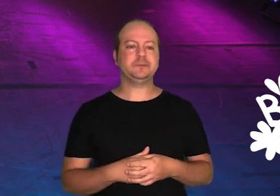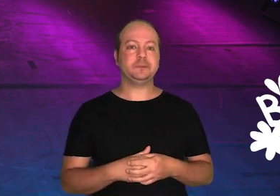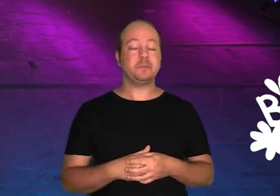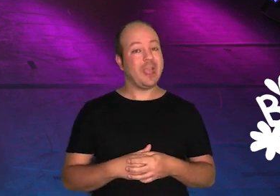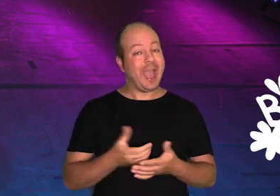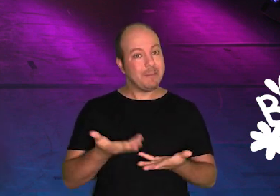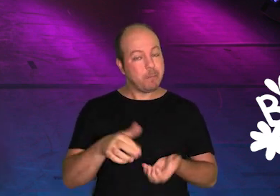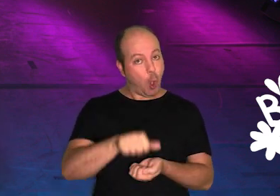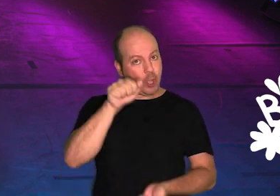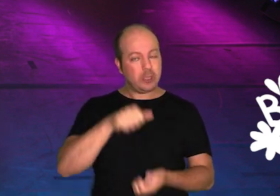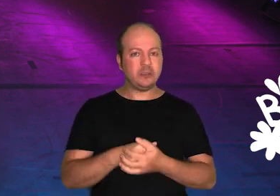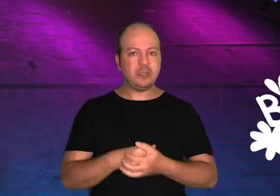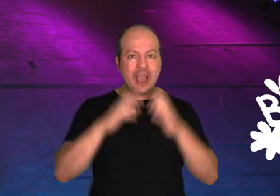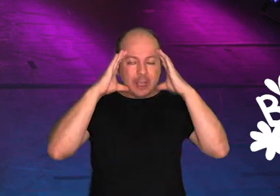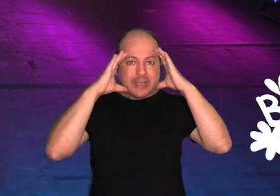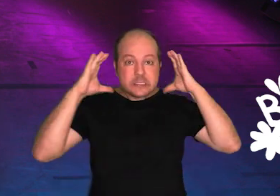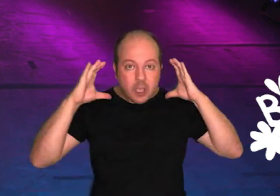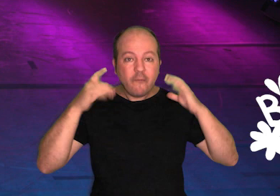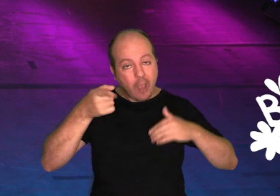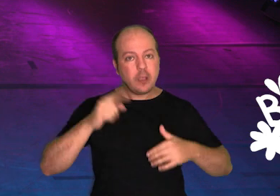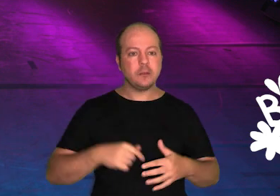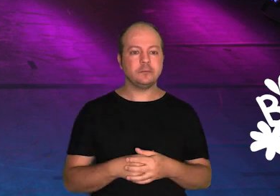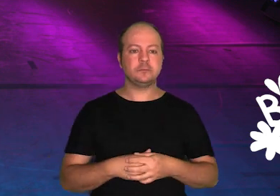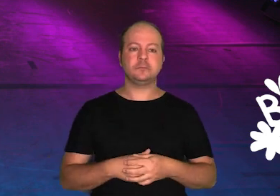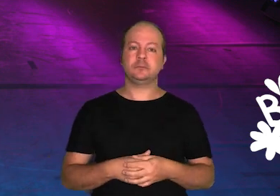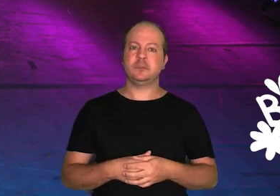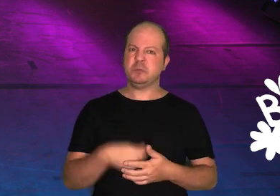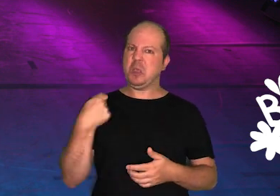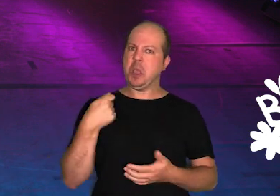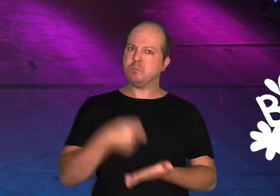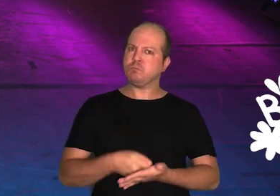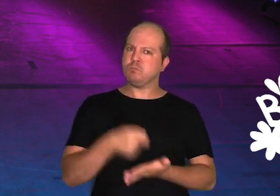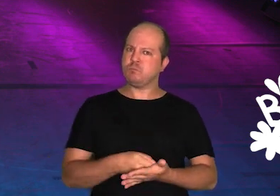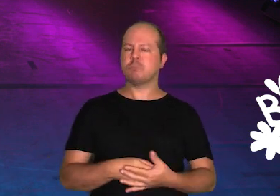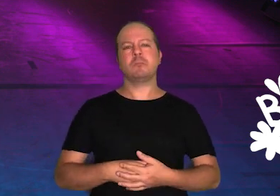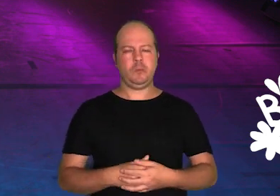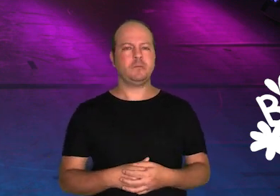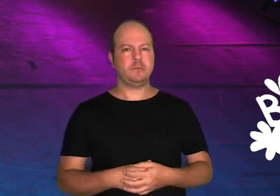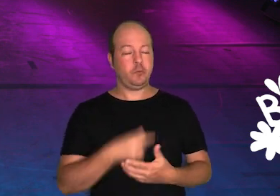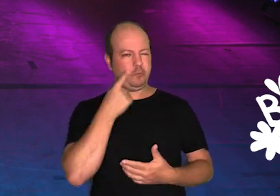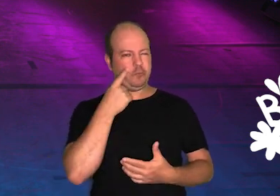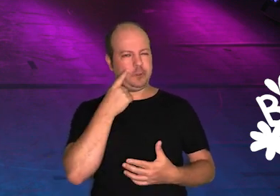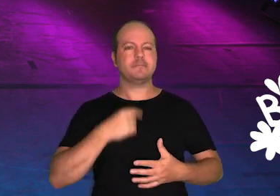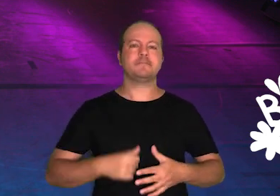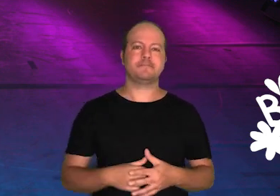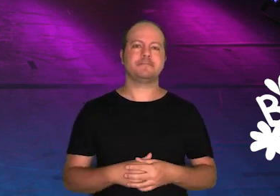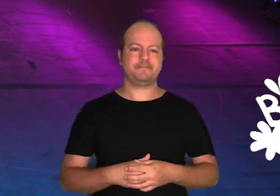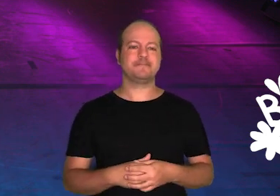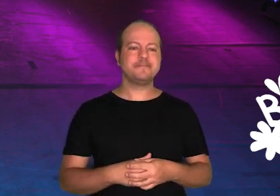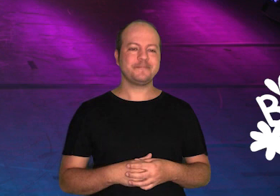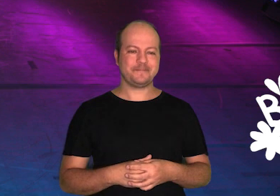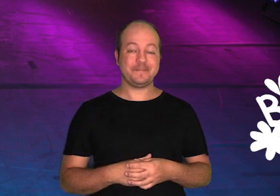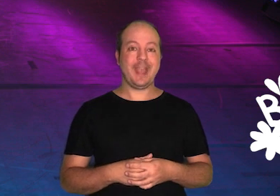boca. Abre a boca que eu vou botar a cabeça aqui dentro, tá ouvindo? Tem que ser firme. Senão ele não abre.